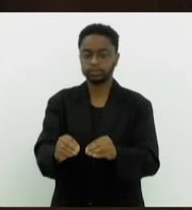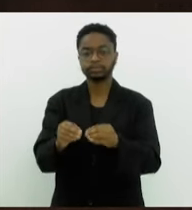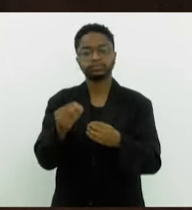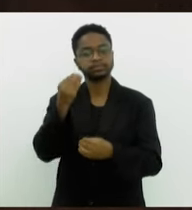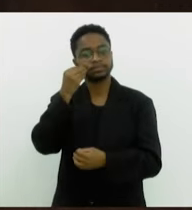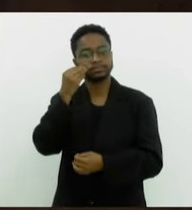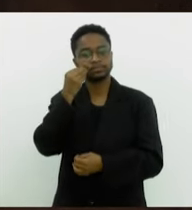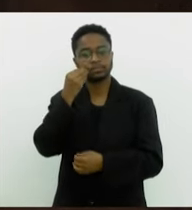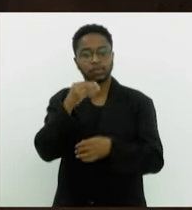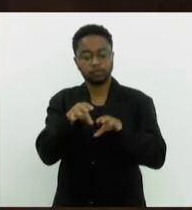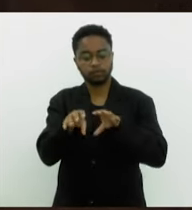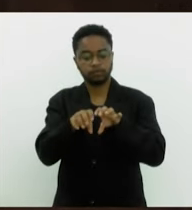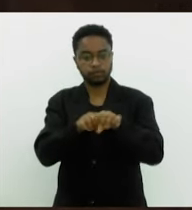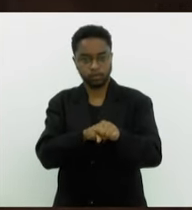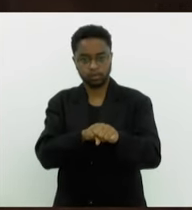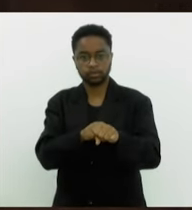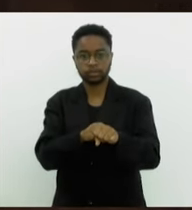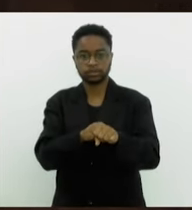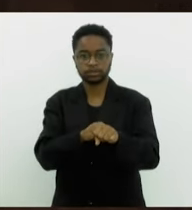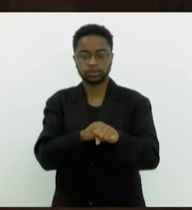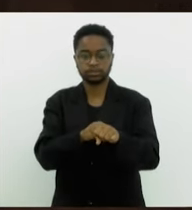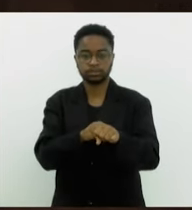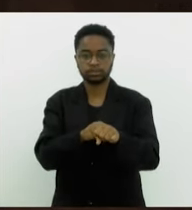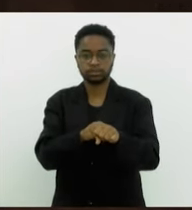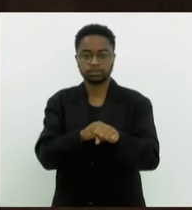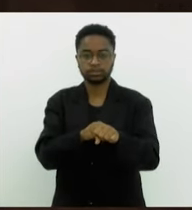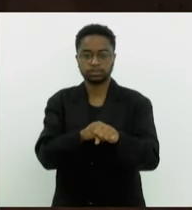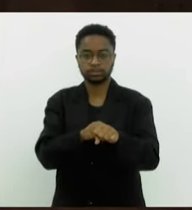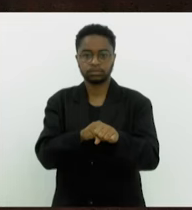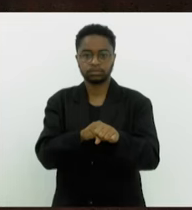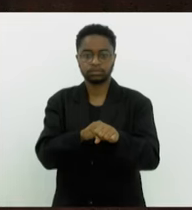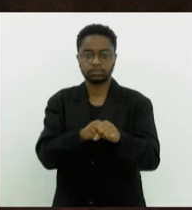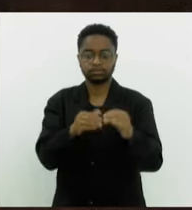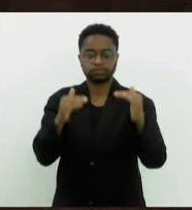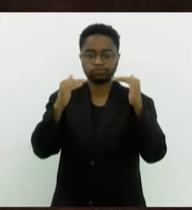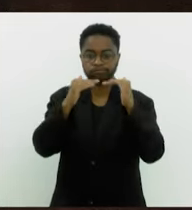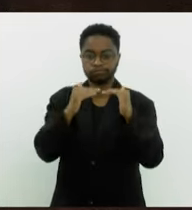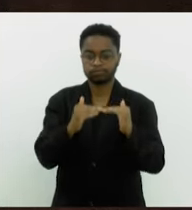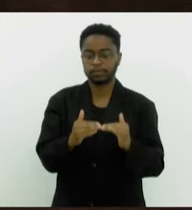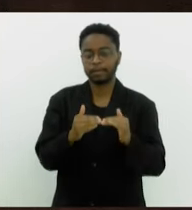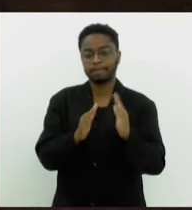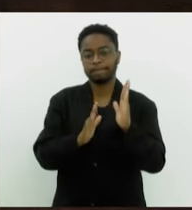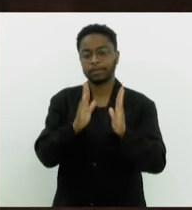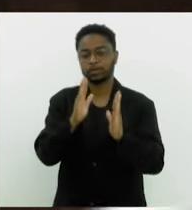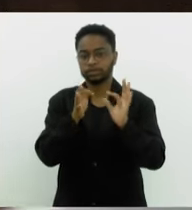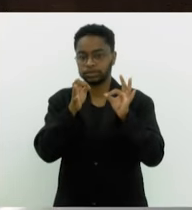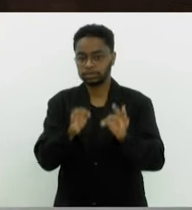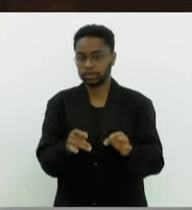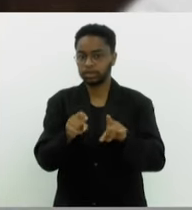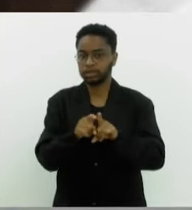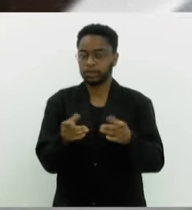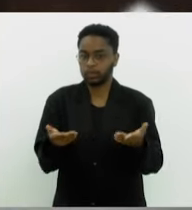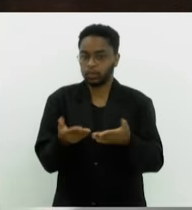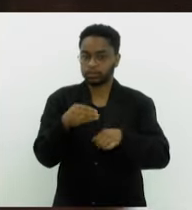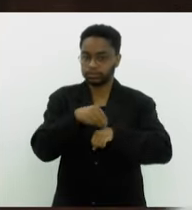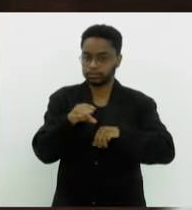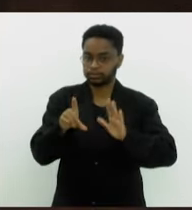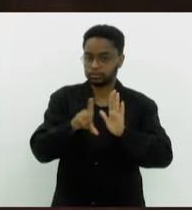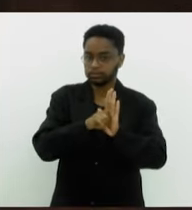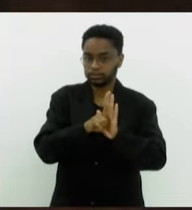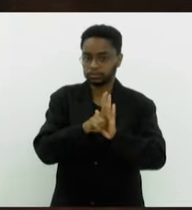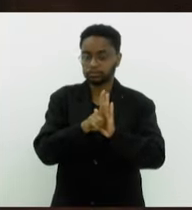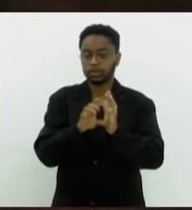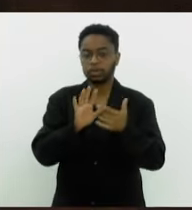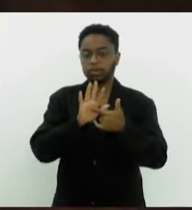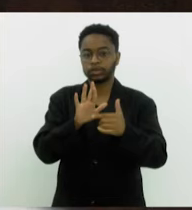sua graduação dentro dos anos certos. E hoje essa indicação legislativa faz uma grande diferença para